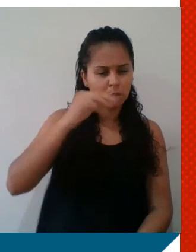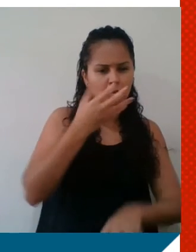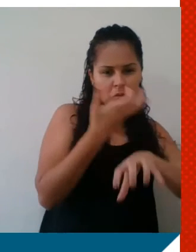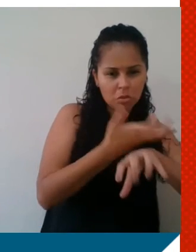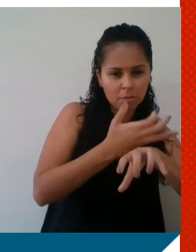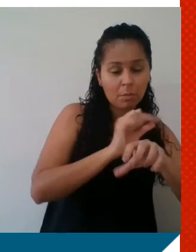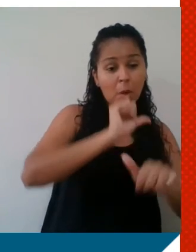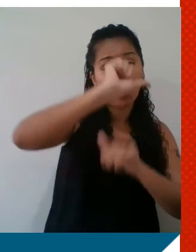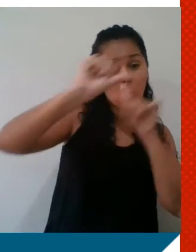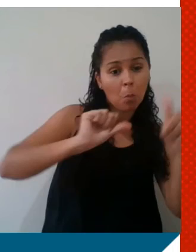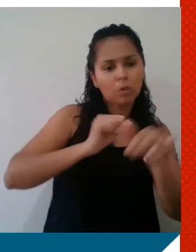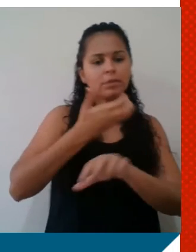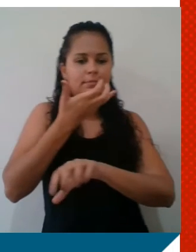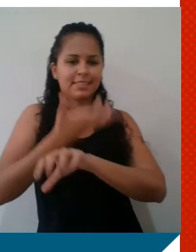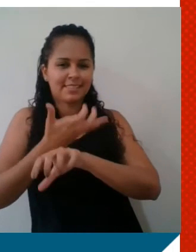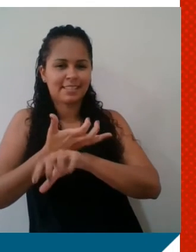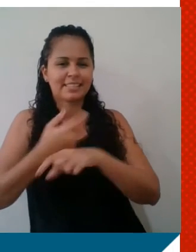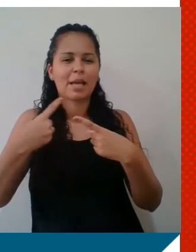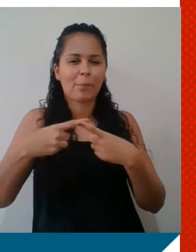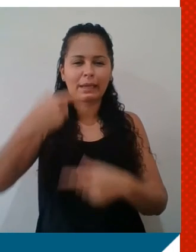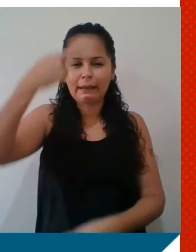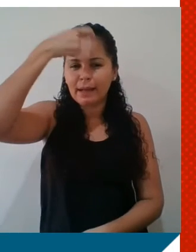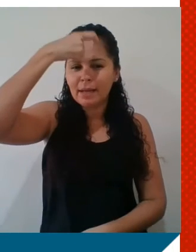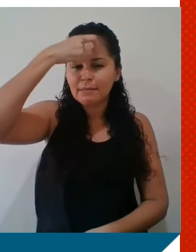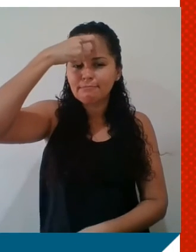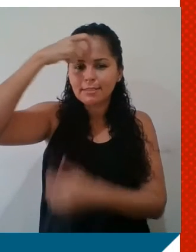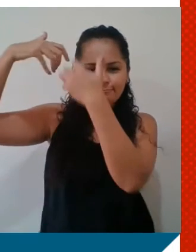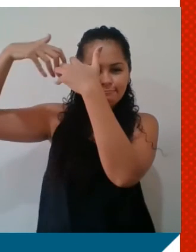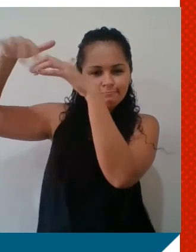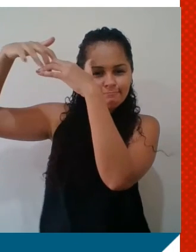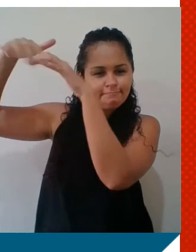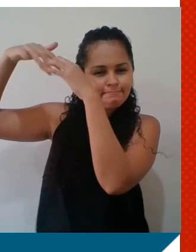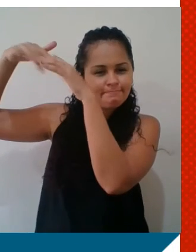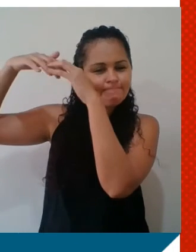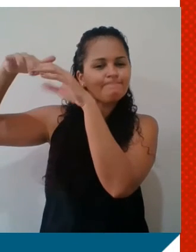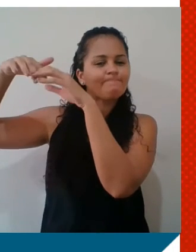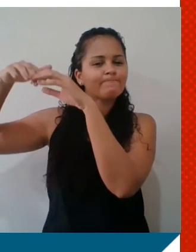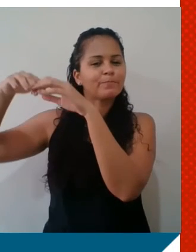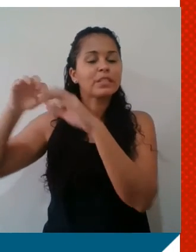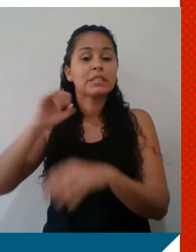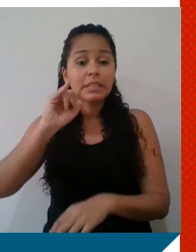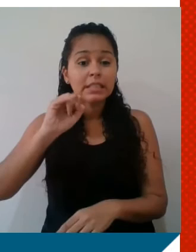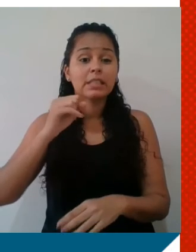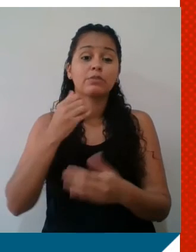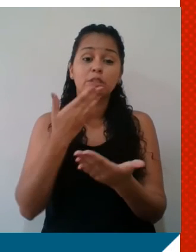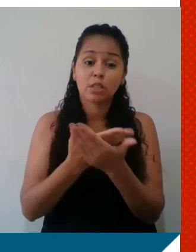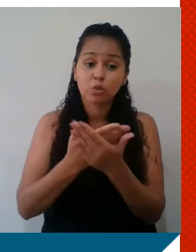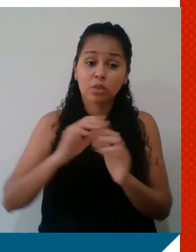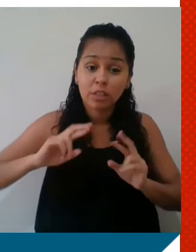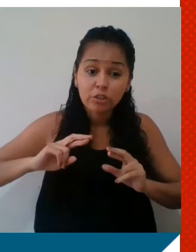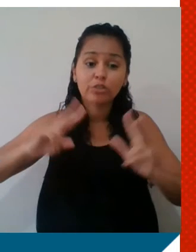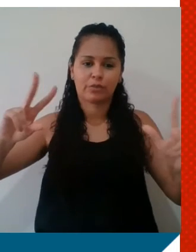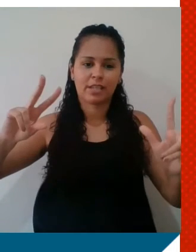matéria. Por quê? Áreas diferentes do seu cérebro, elas são ativadas quando você estuda matérias diferentes.